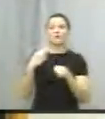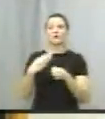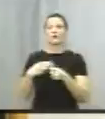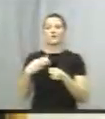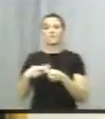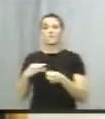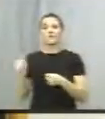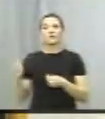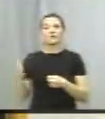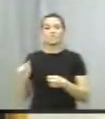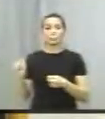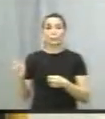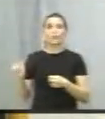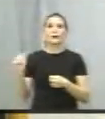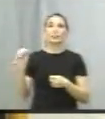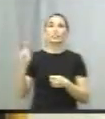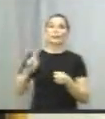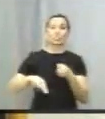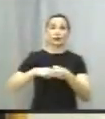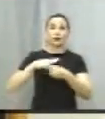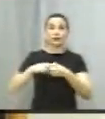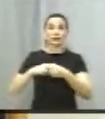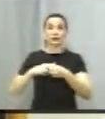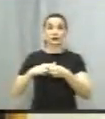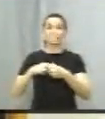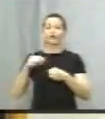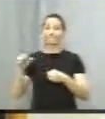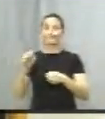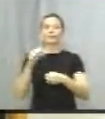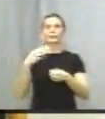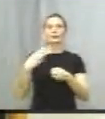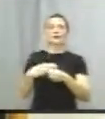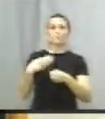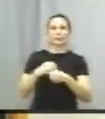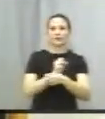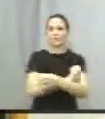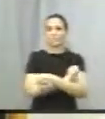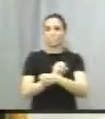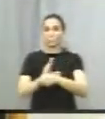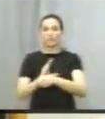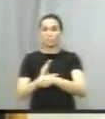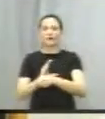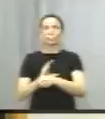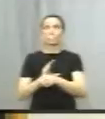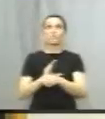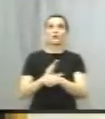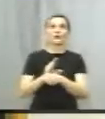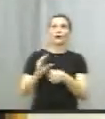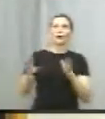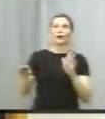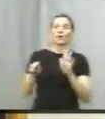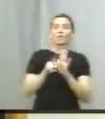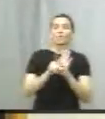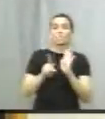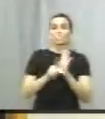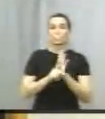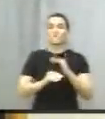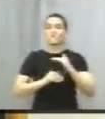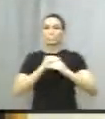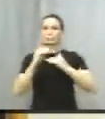atrás, a cidade de São Carlos tinha encampado um projeto de desenvolvimento de